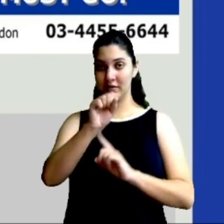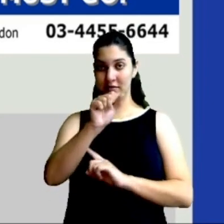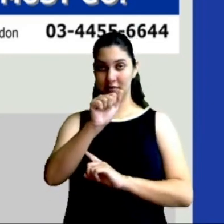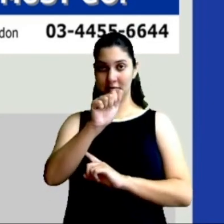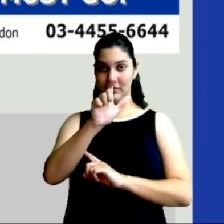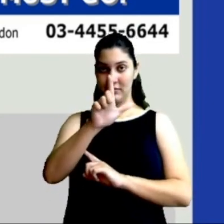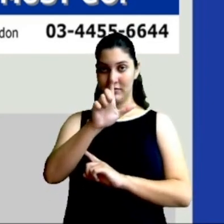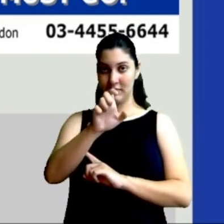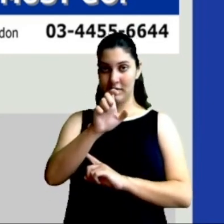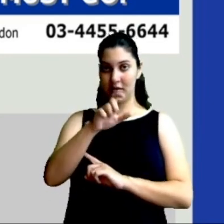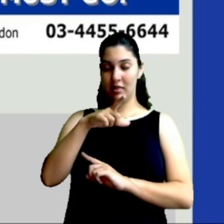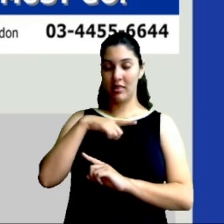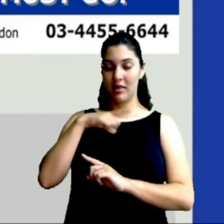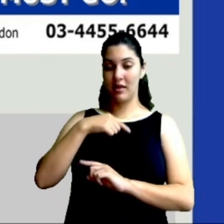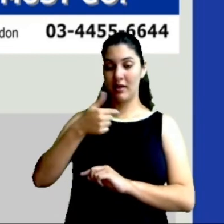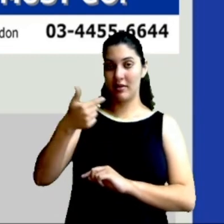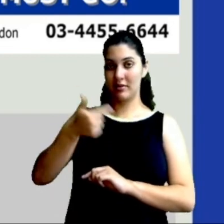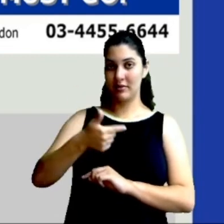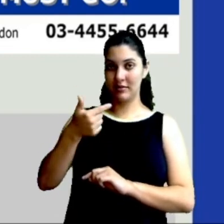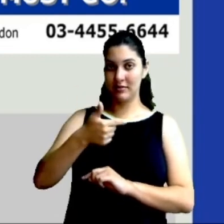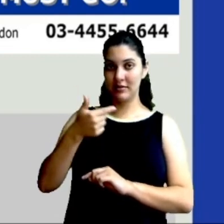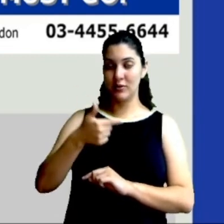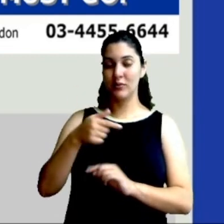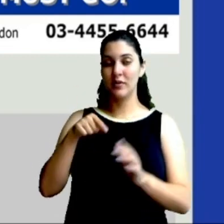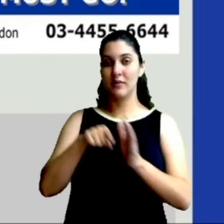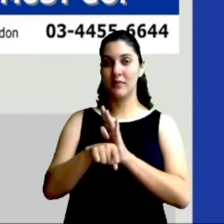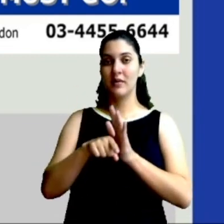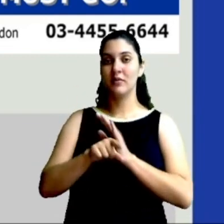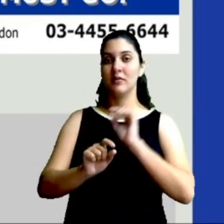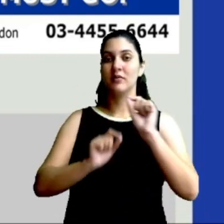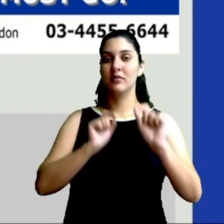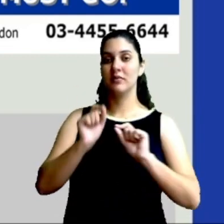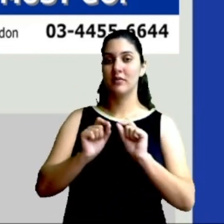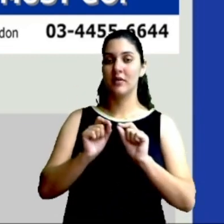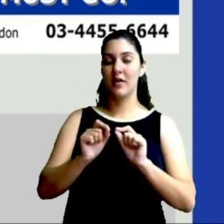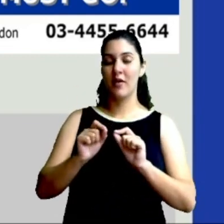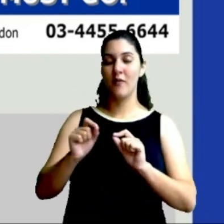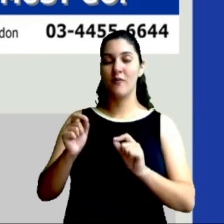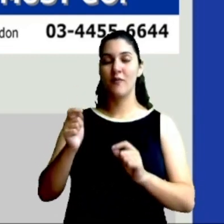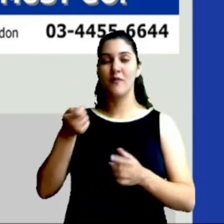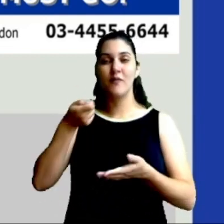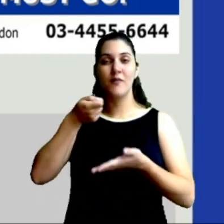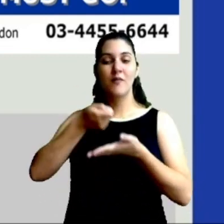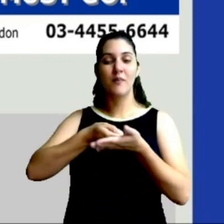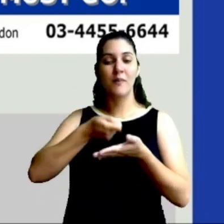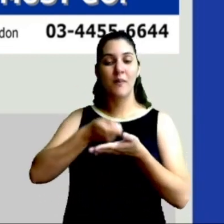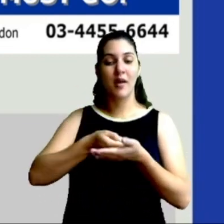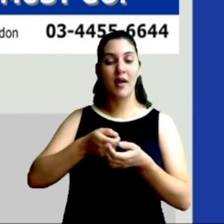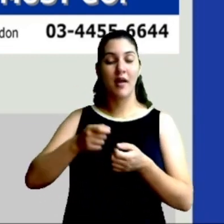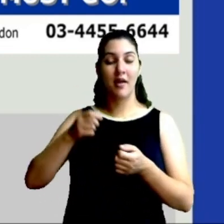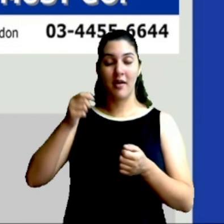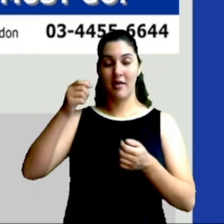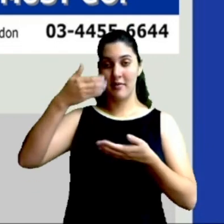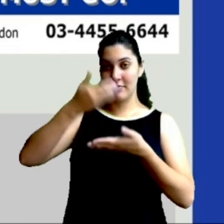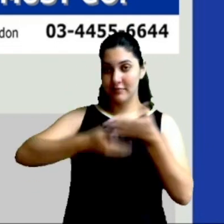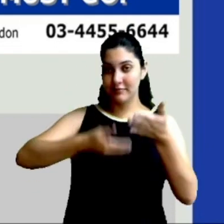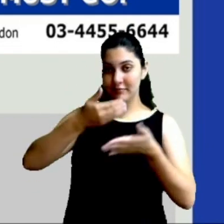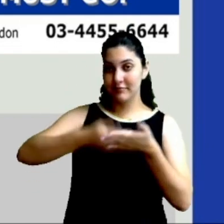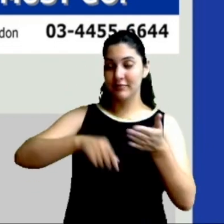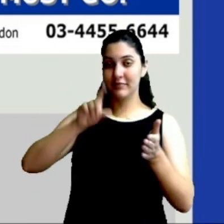E no segundo ponto aí, gente, é o valor máximo de desconto. Quando tem essa